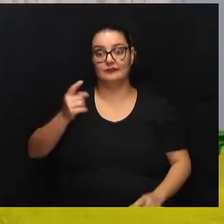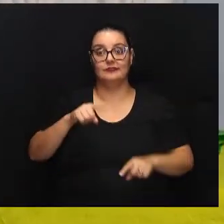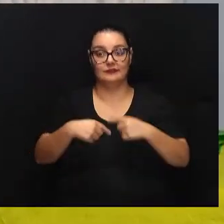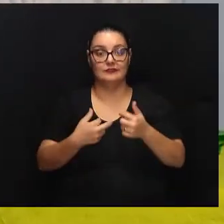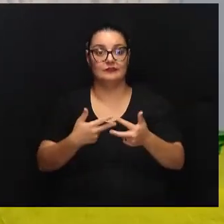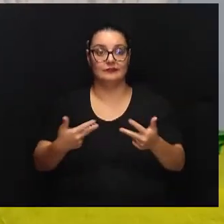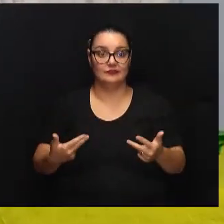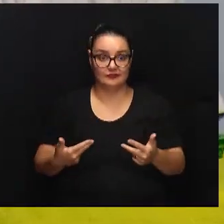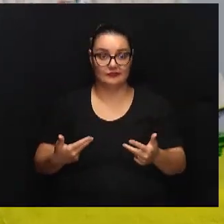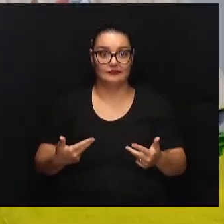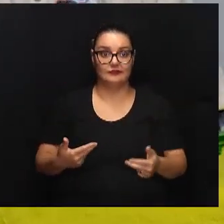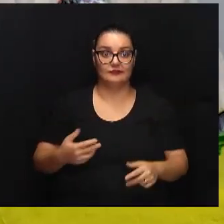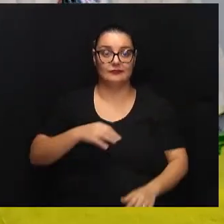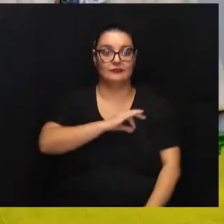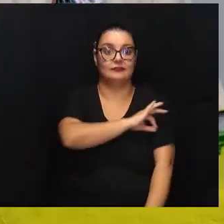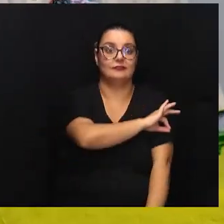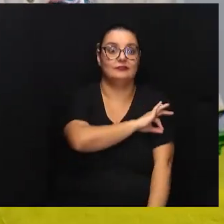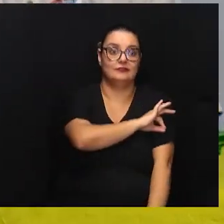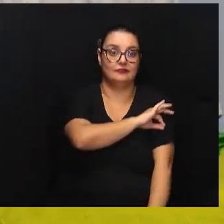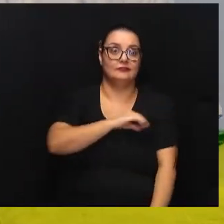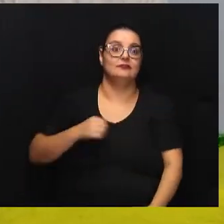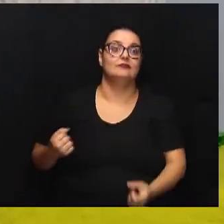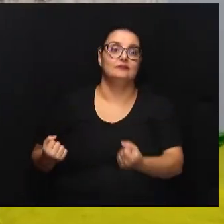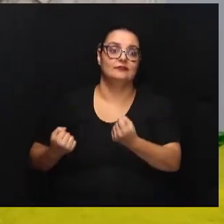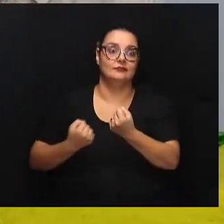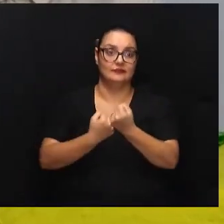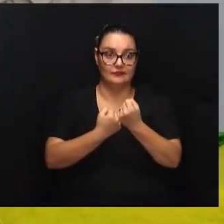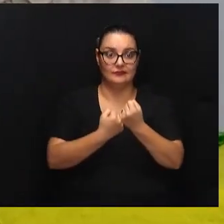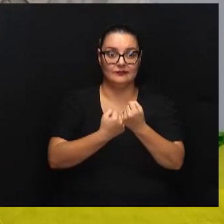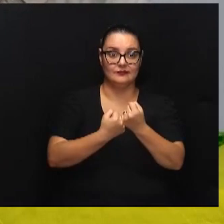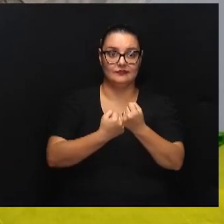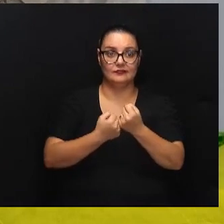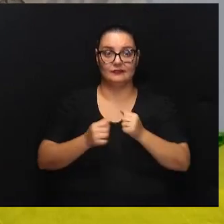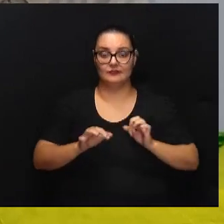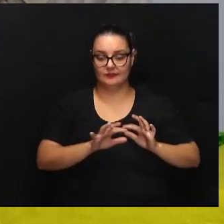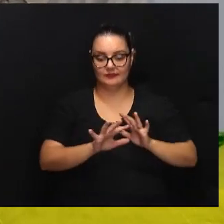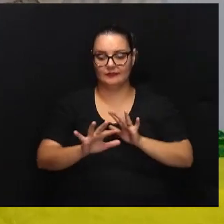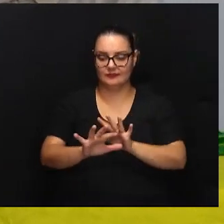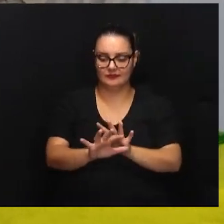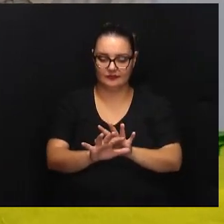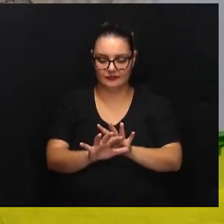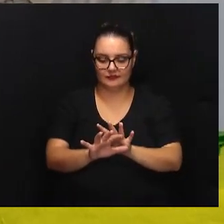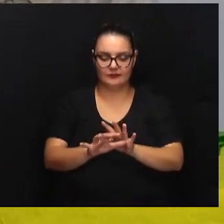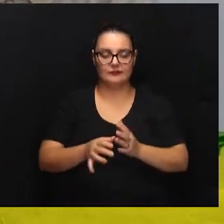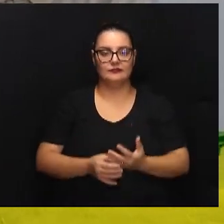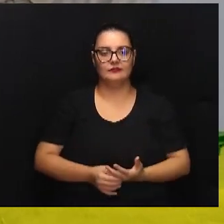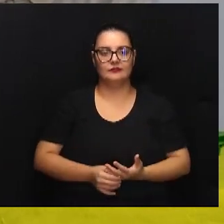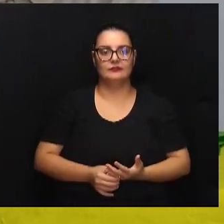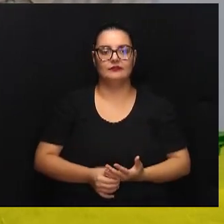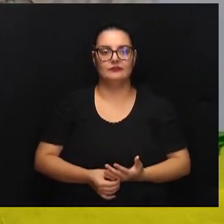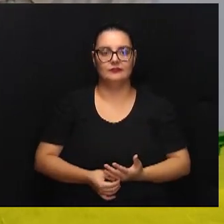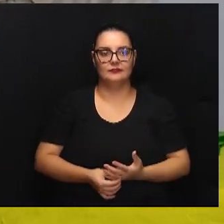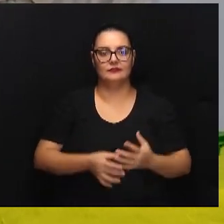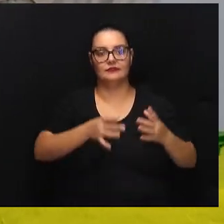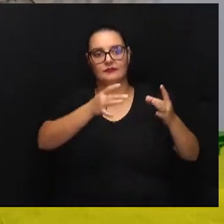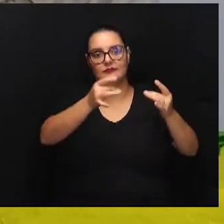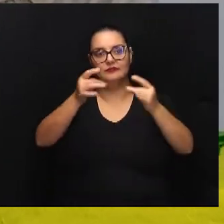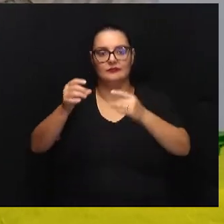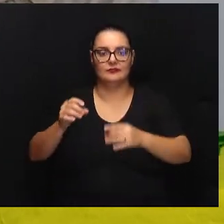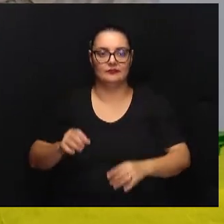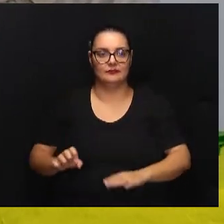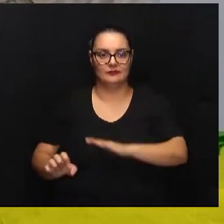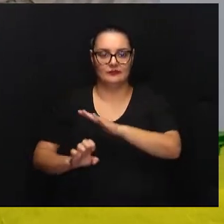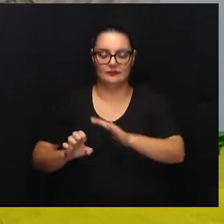era um ponto de honra. E a outra coisa é que a prefeitura apoiou a parada